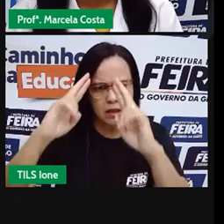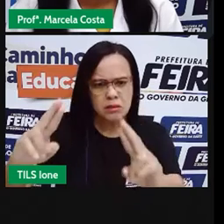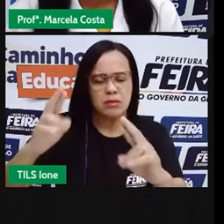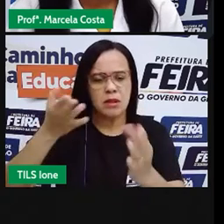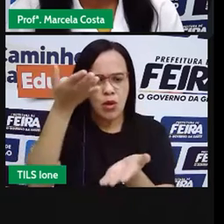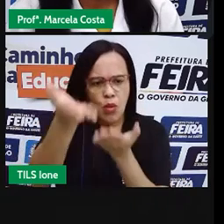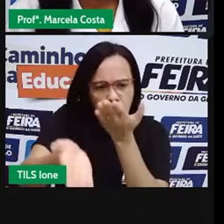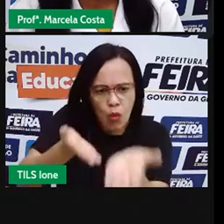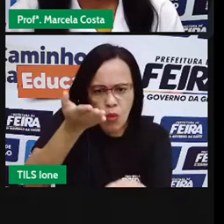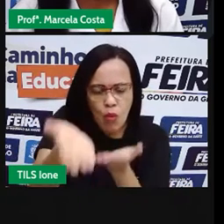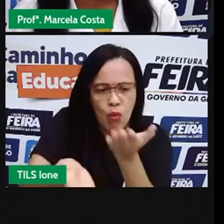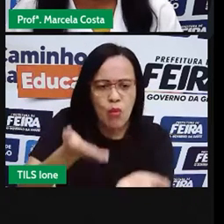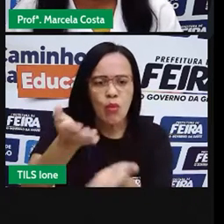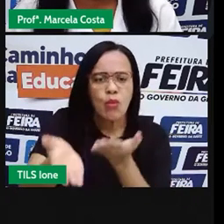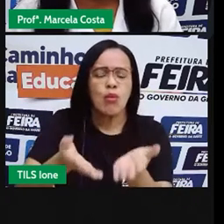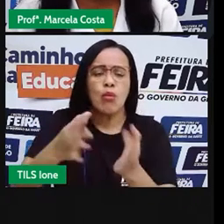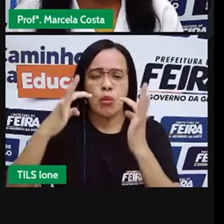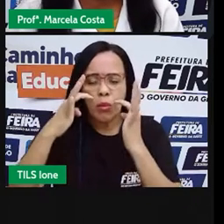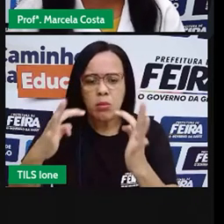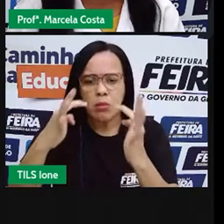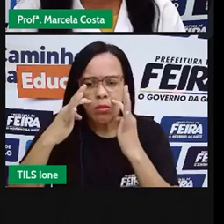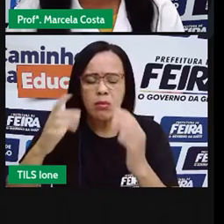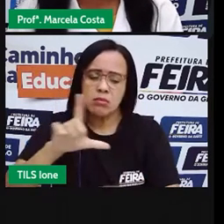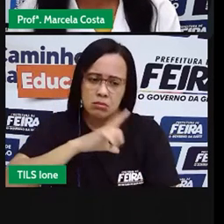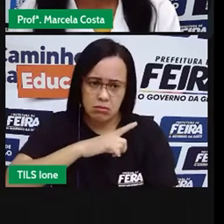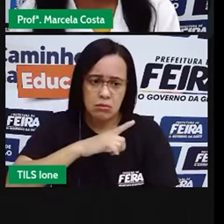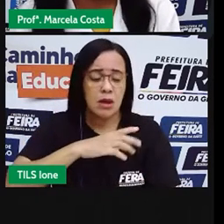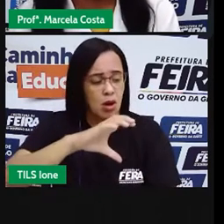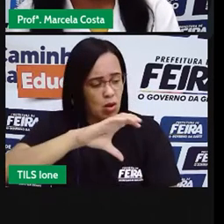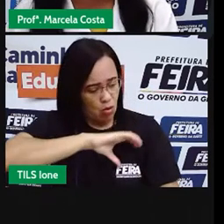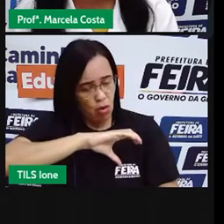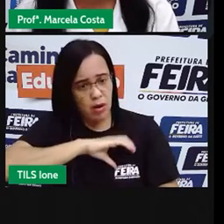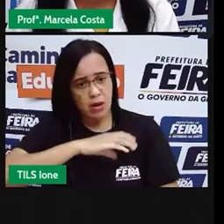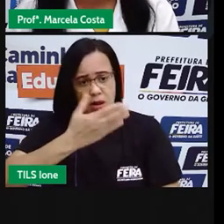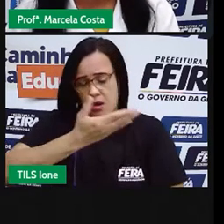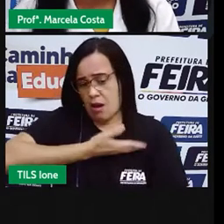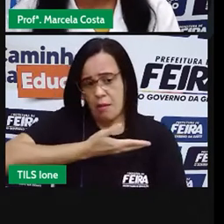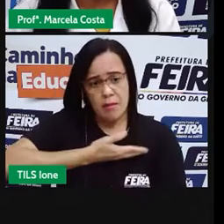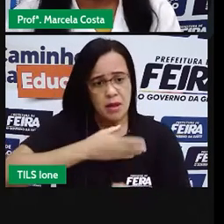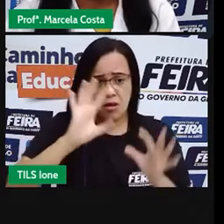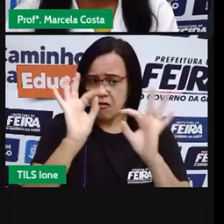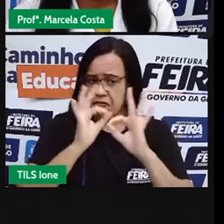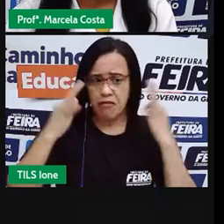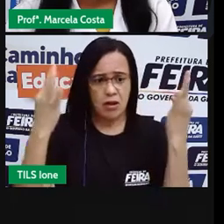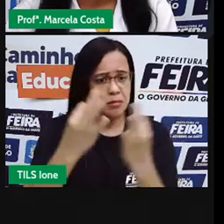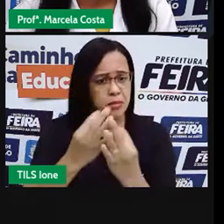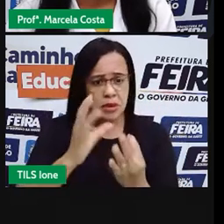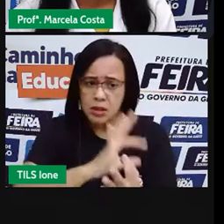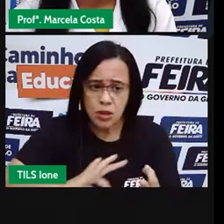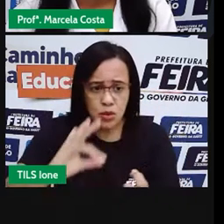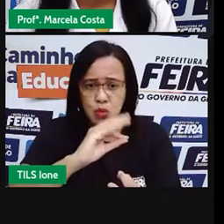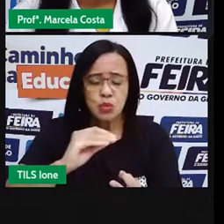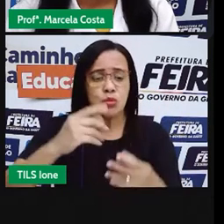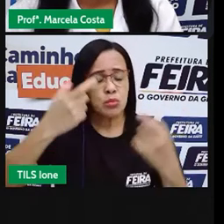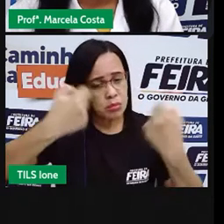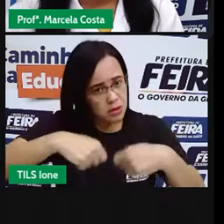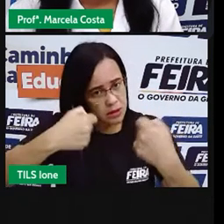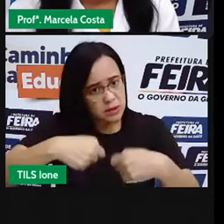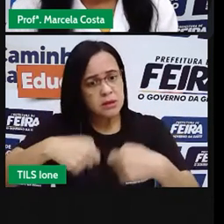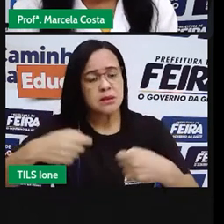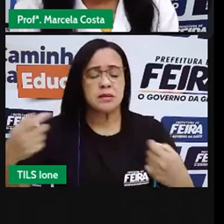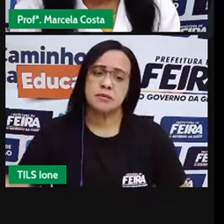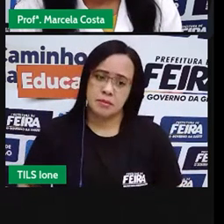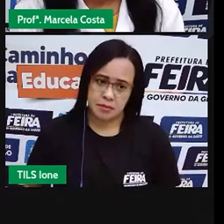Cuidado os nossos colegas enviar E aí